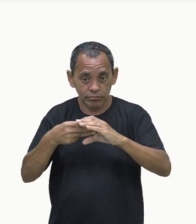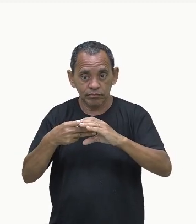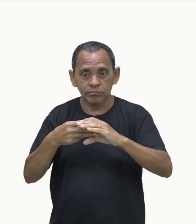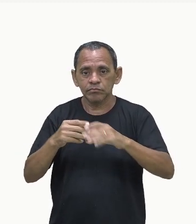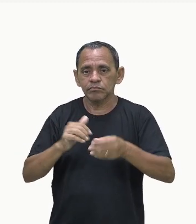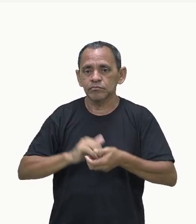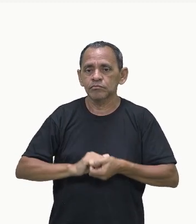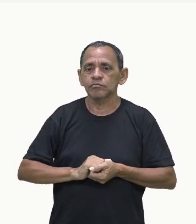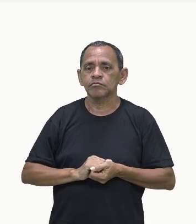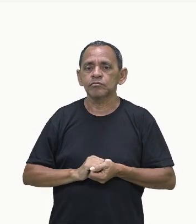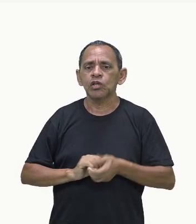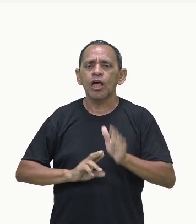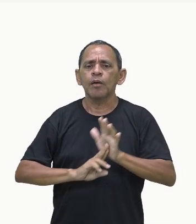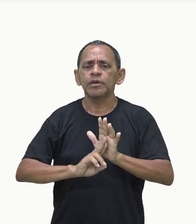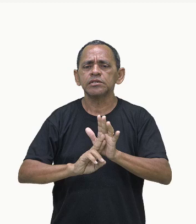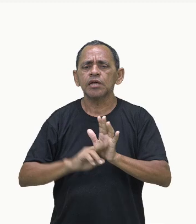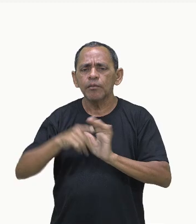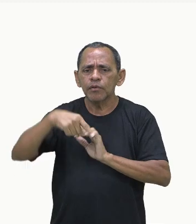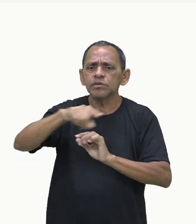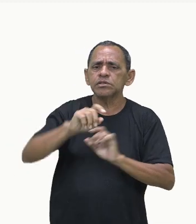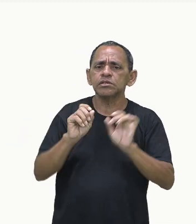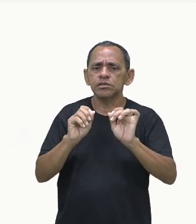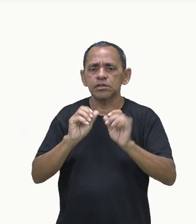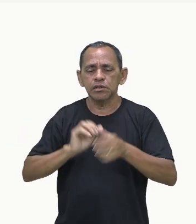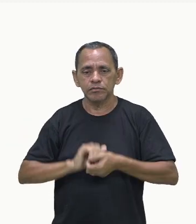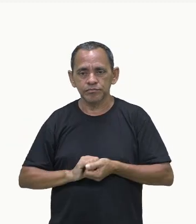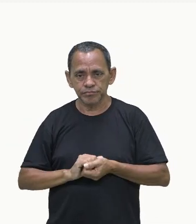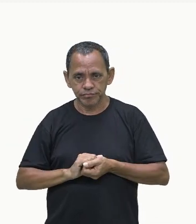estou aí representando para vocês esse